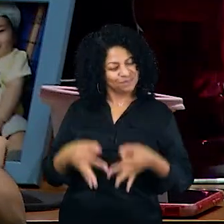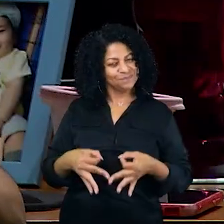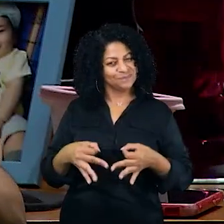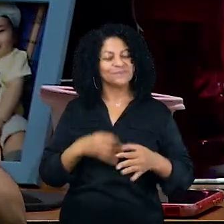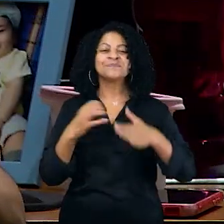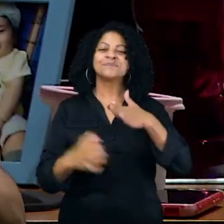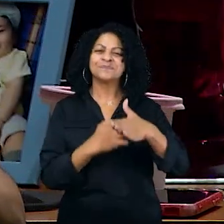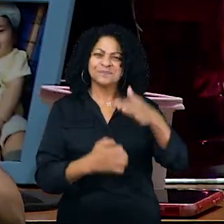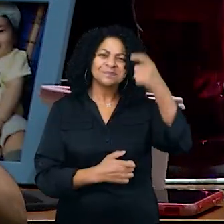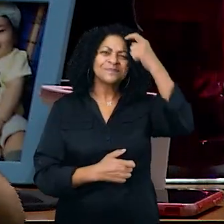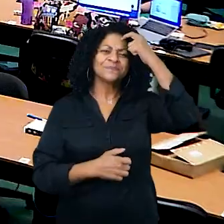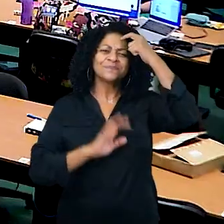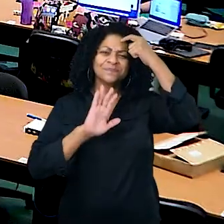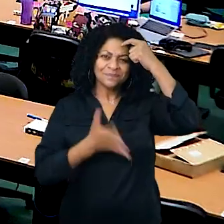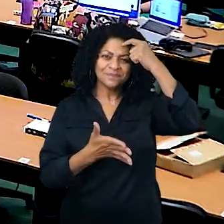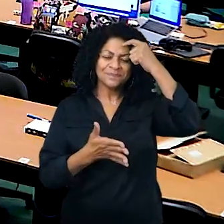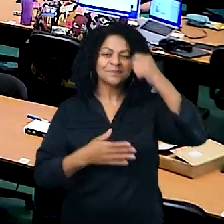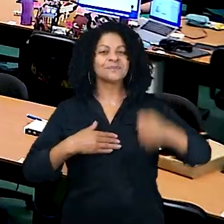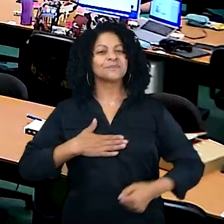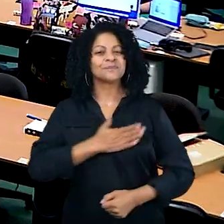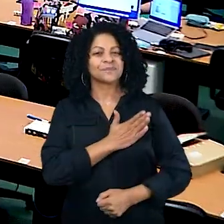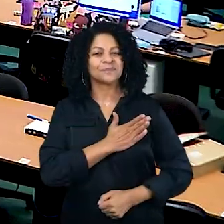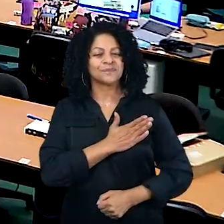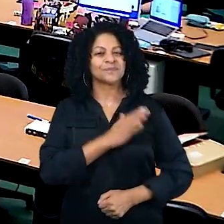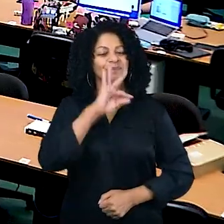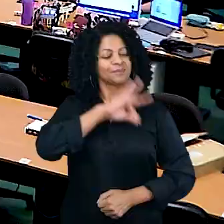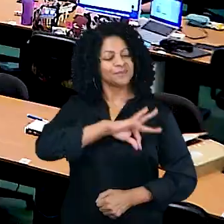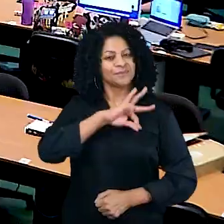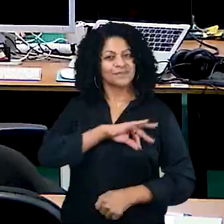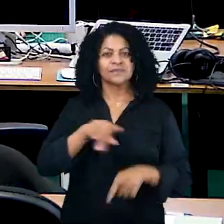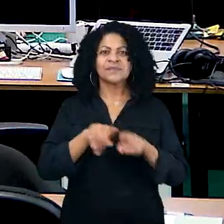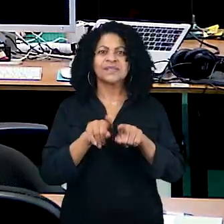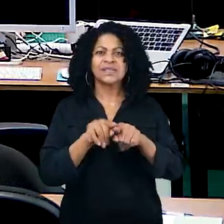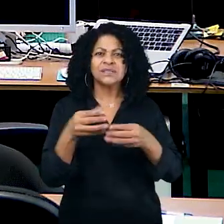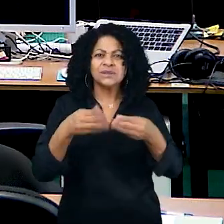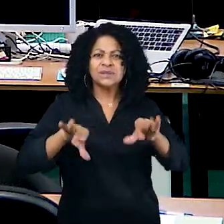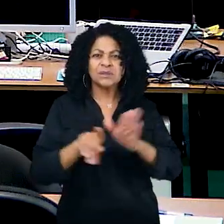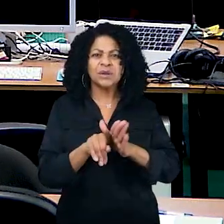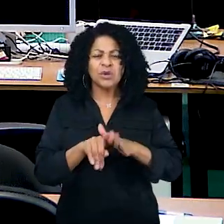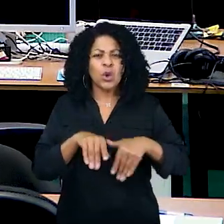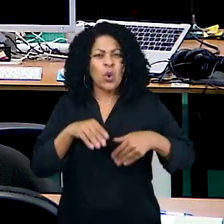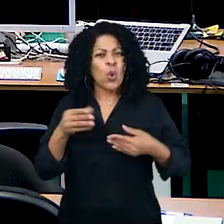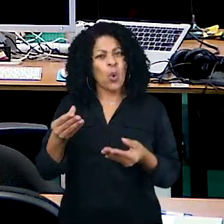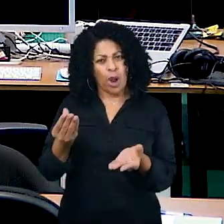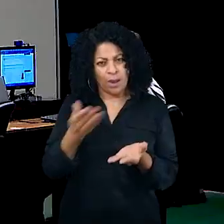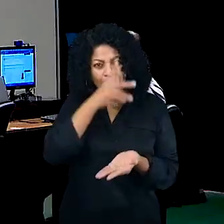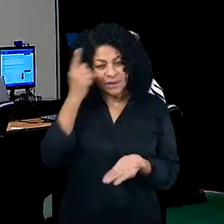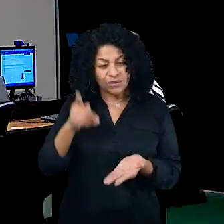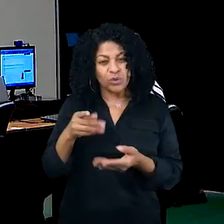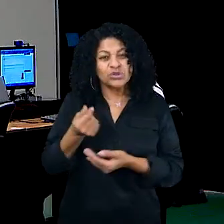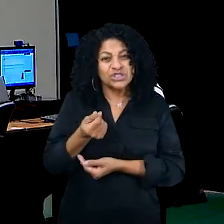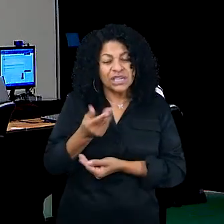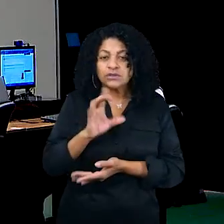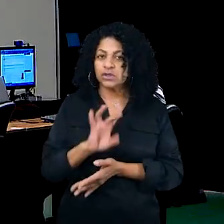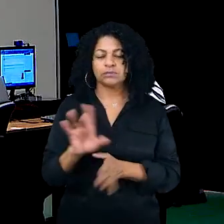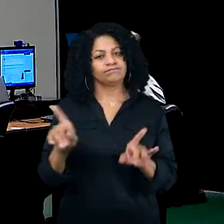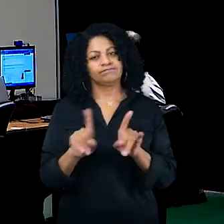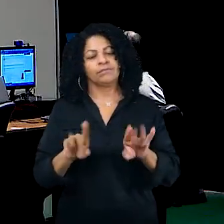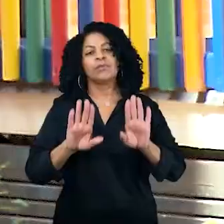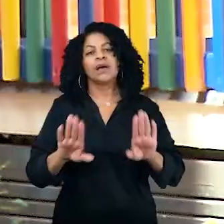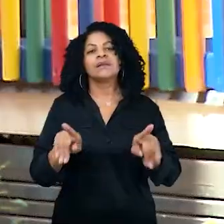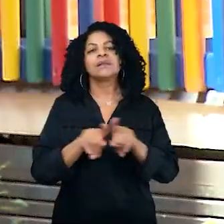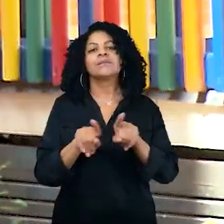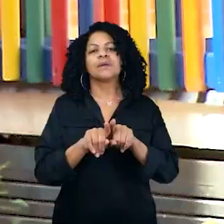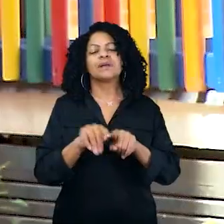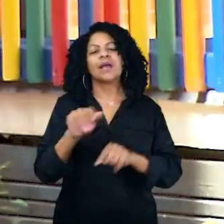cumprida, empresas conscientes. A discriminação salarial afeta não só o bolso, mas também a motivação no